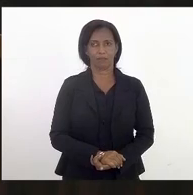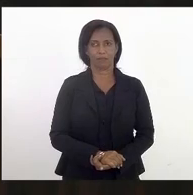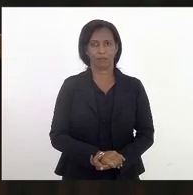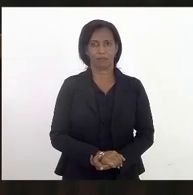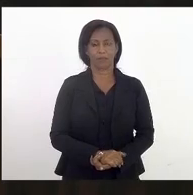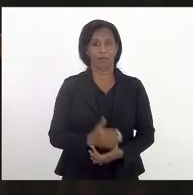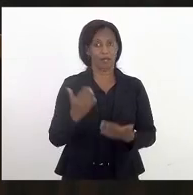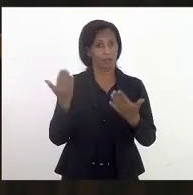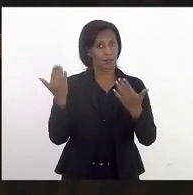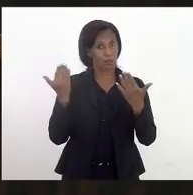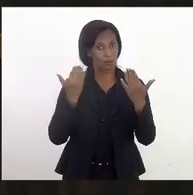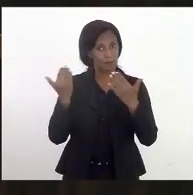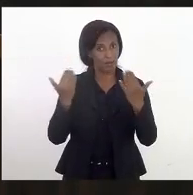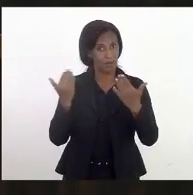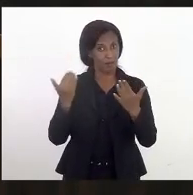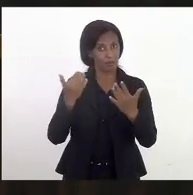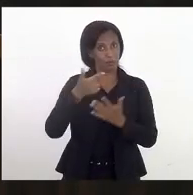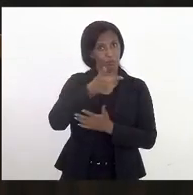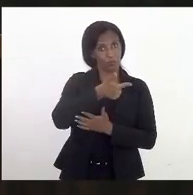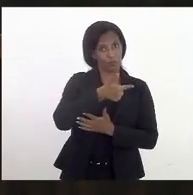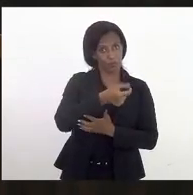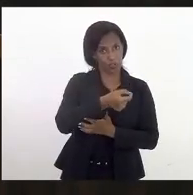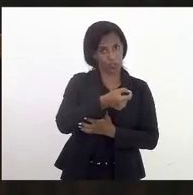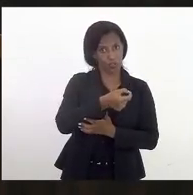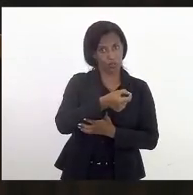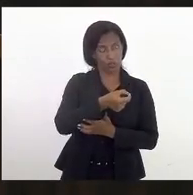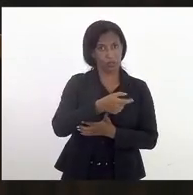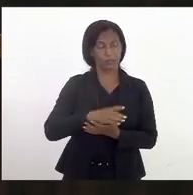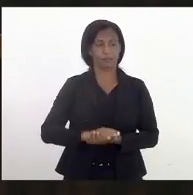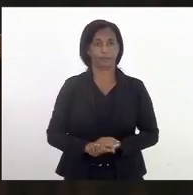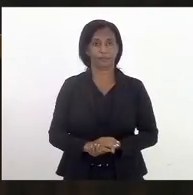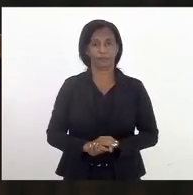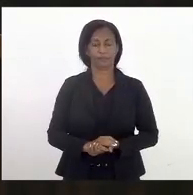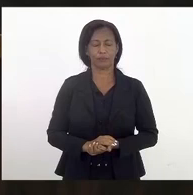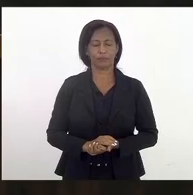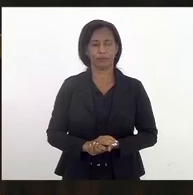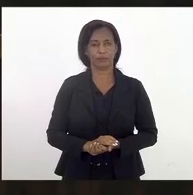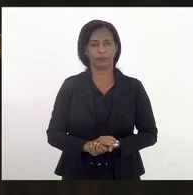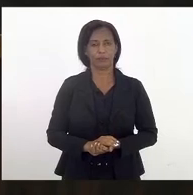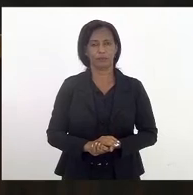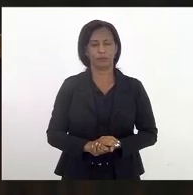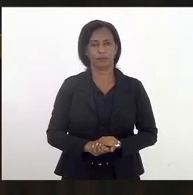a 20 então quando